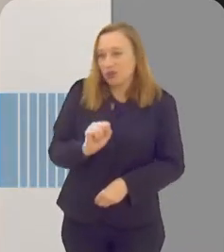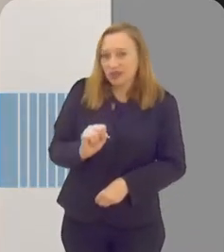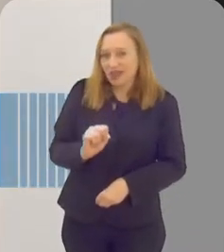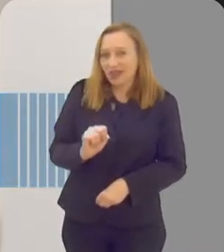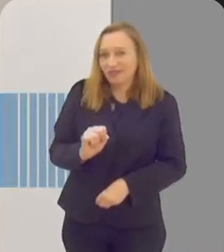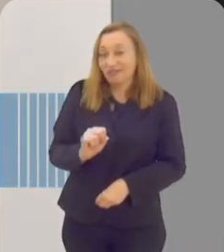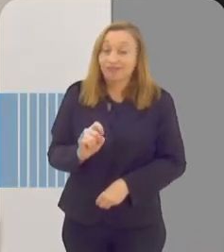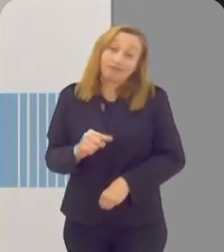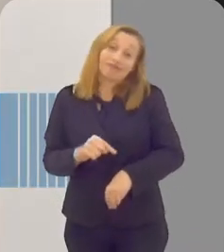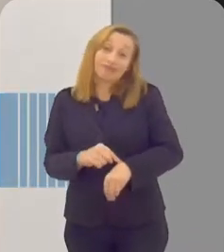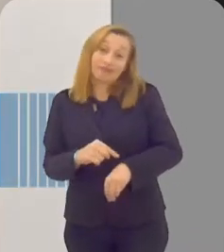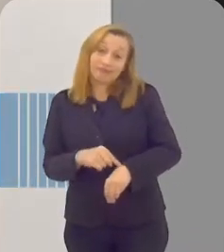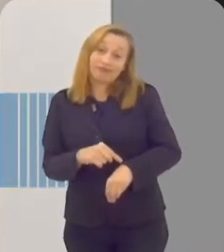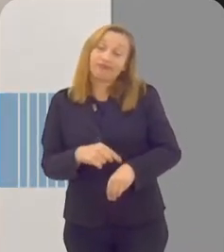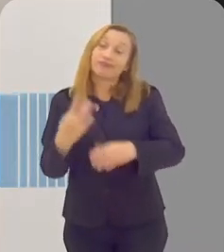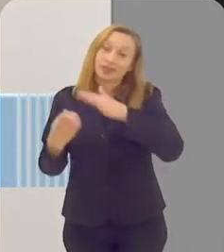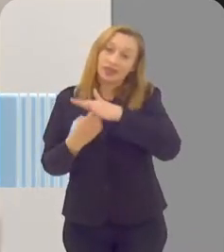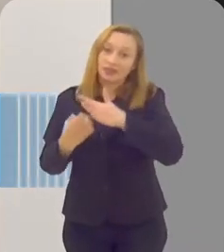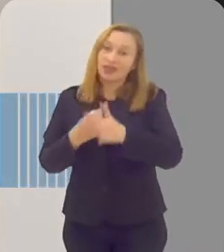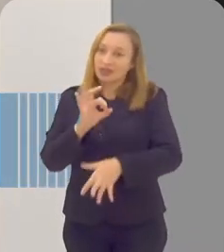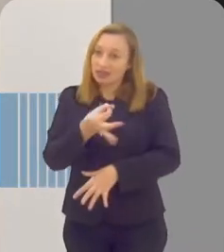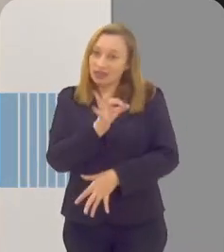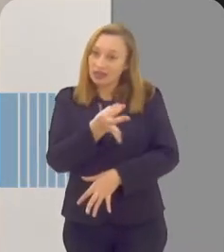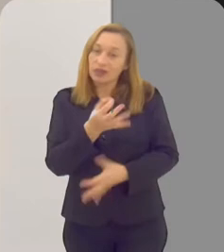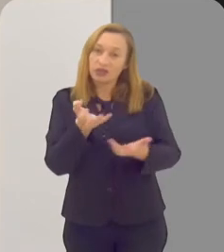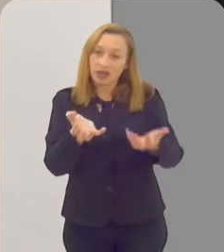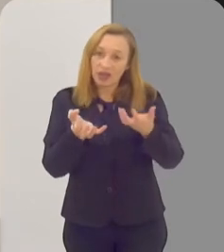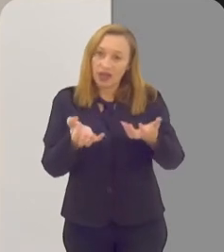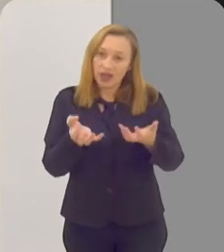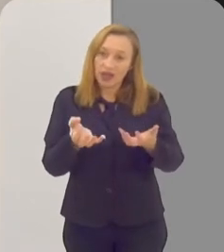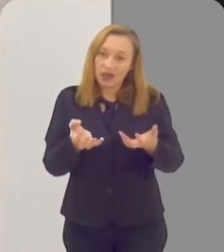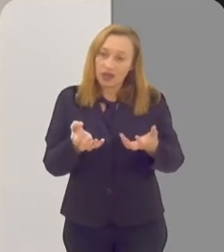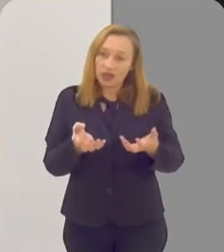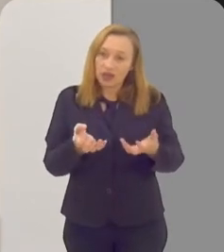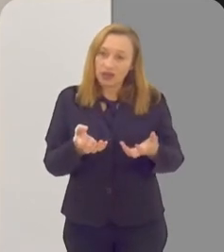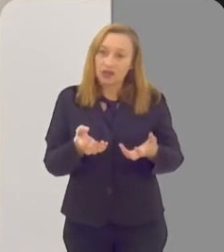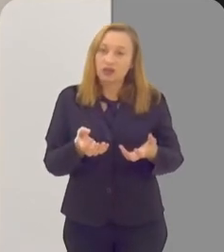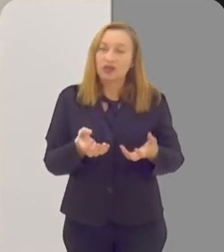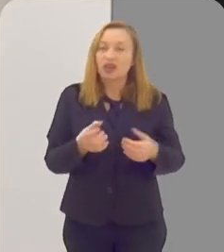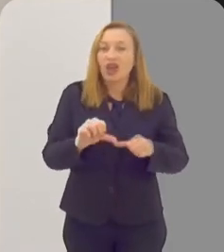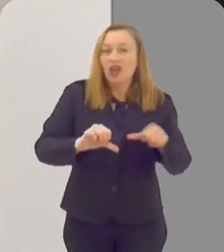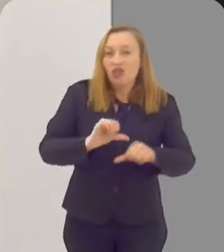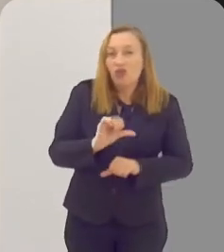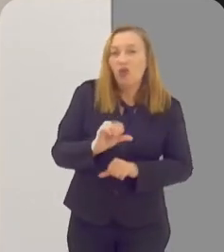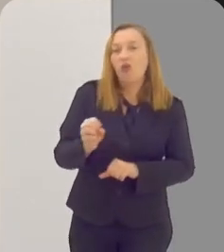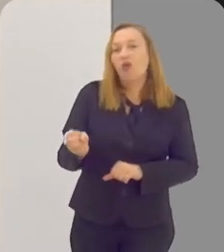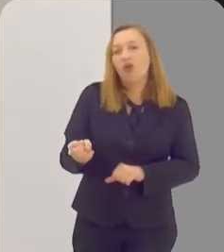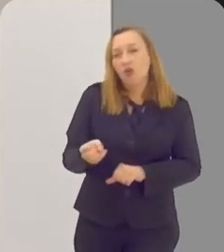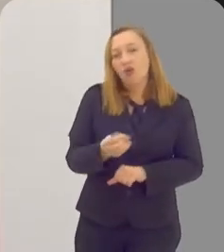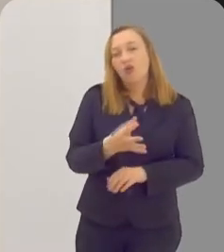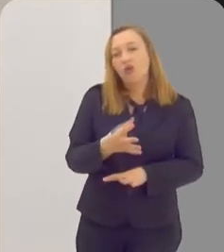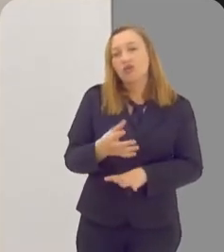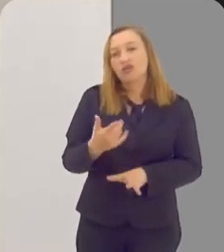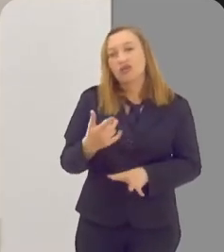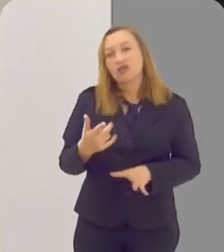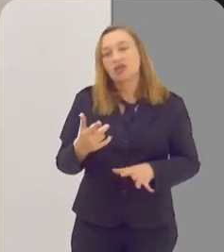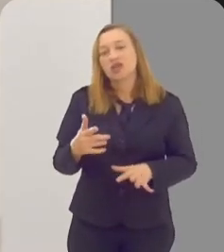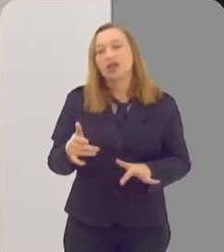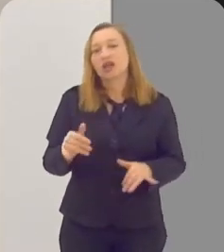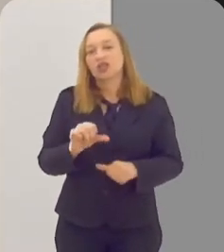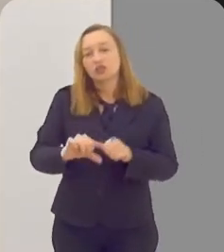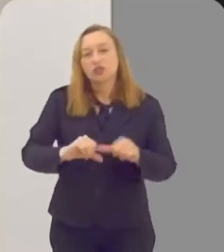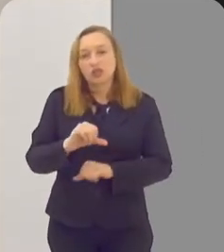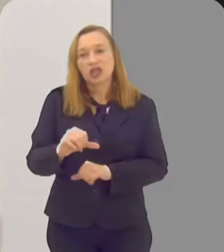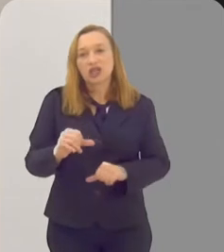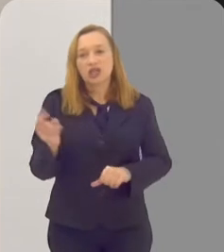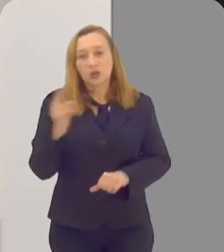estão conseguindo fugir no momento, né? As empresas que efetivamente querem estar em uma pauta de inovação, sobreviverem às